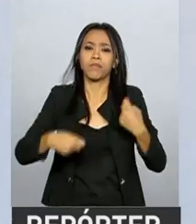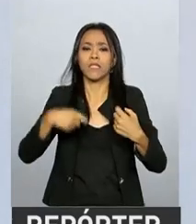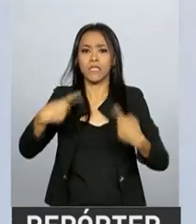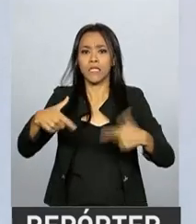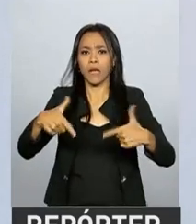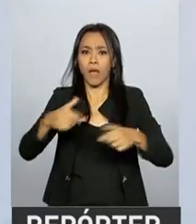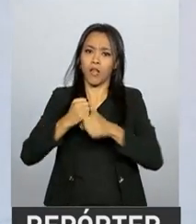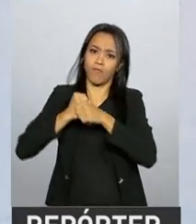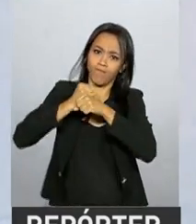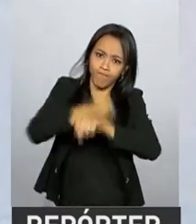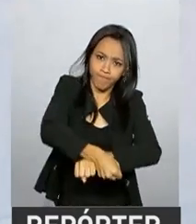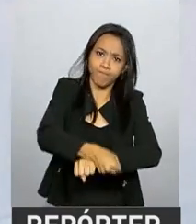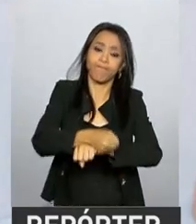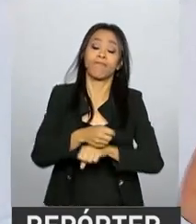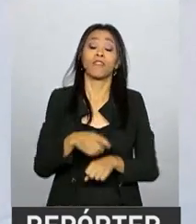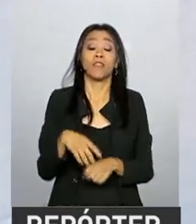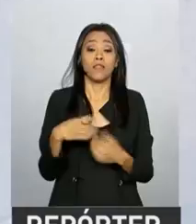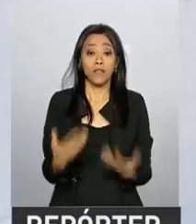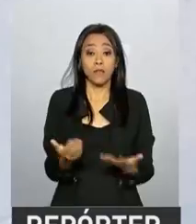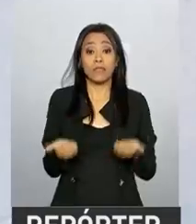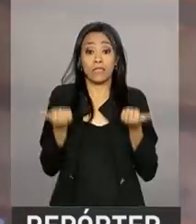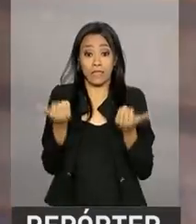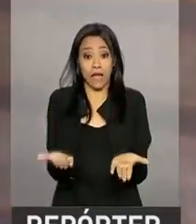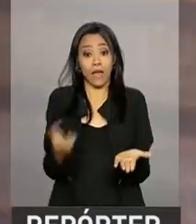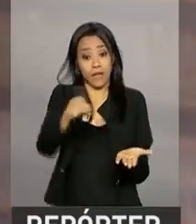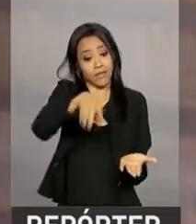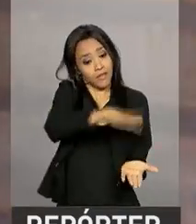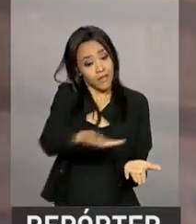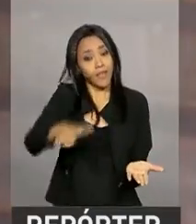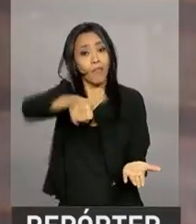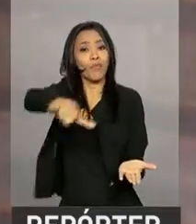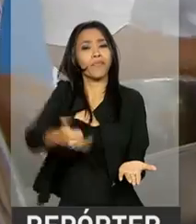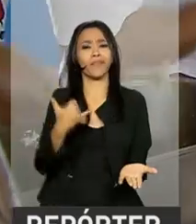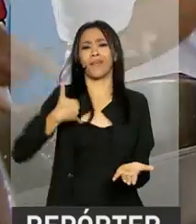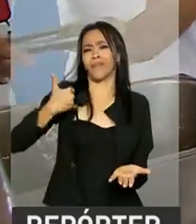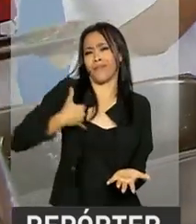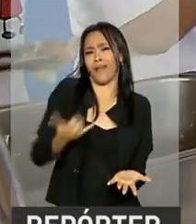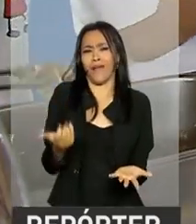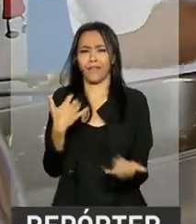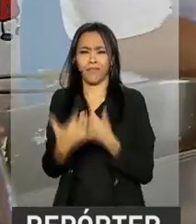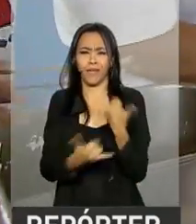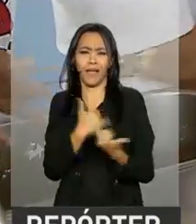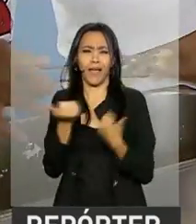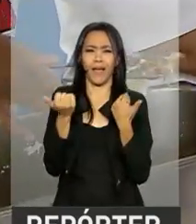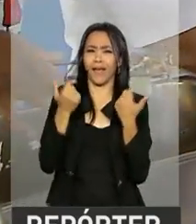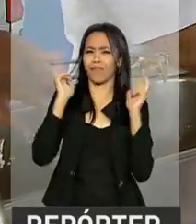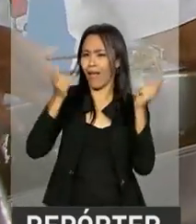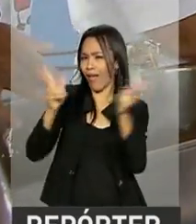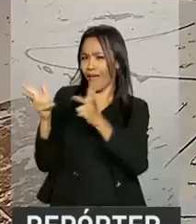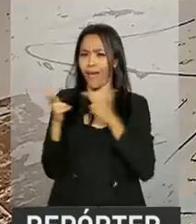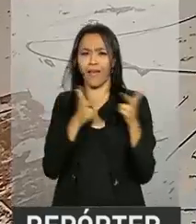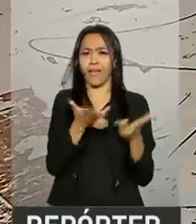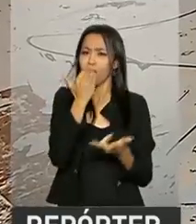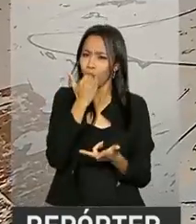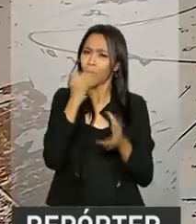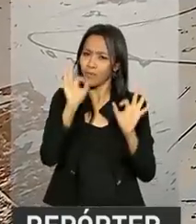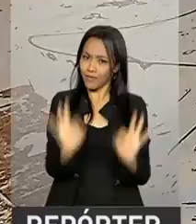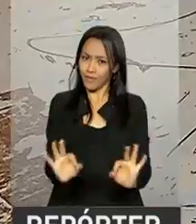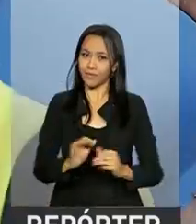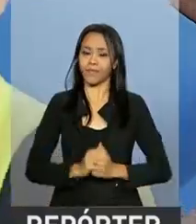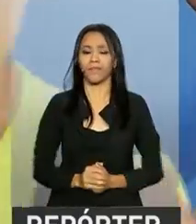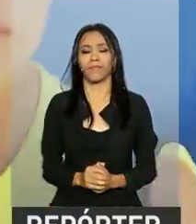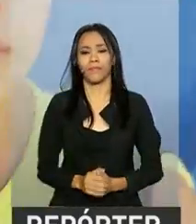infantil, fazendo com que elas tenham a condição de serem crianças, se divertirem, estudarem e se alimentarem adequadamente.